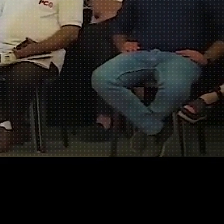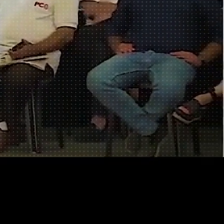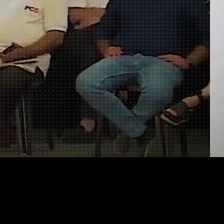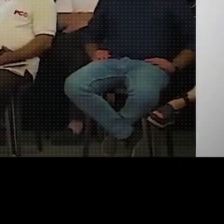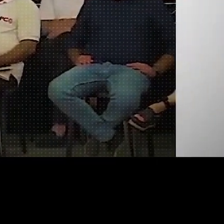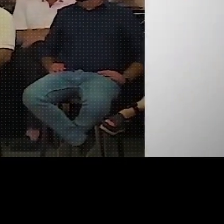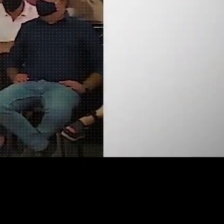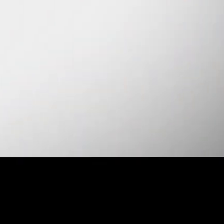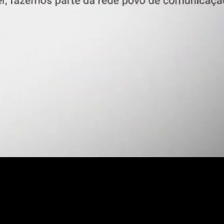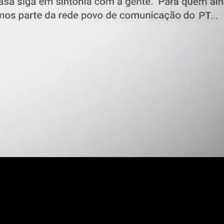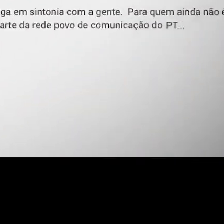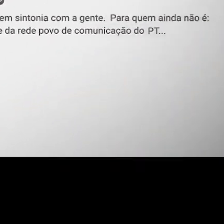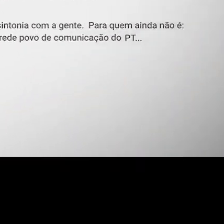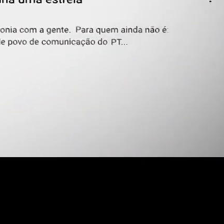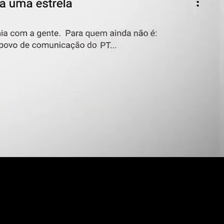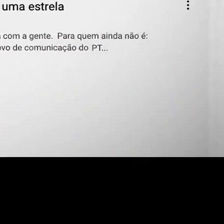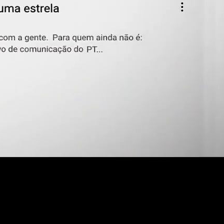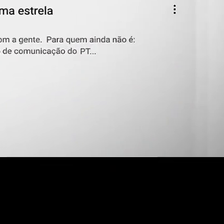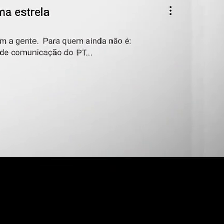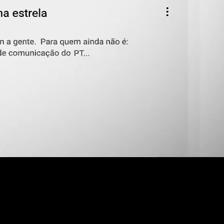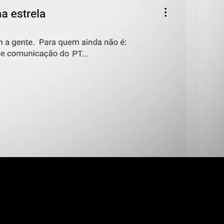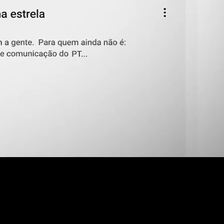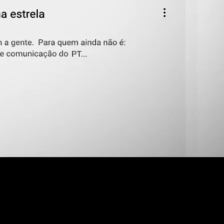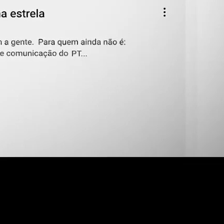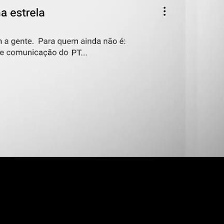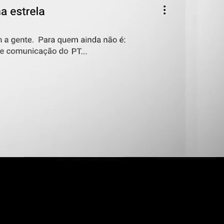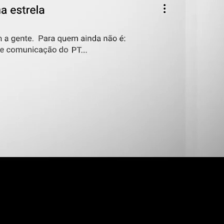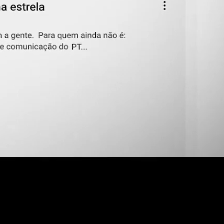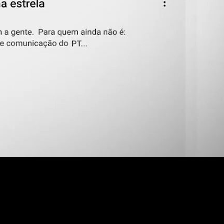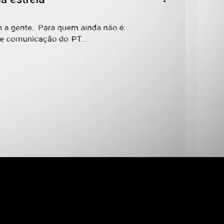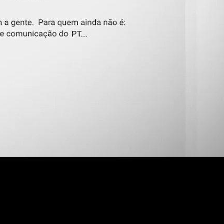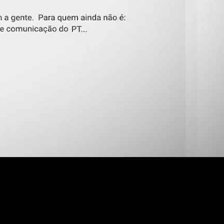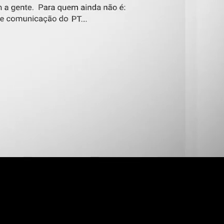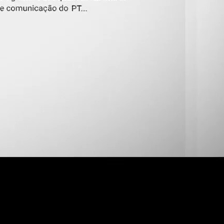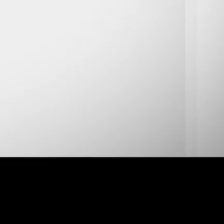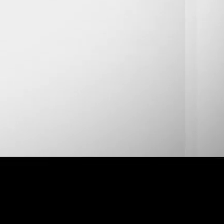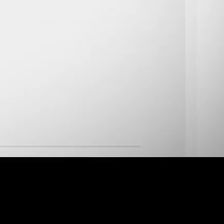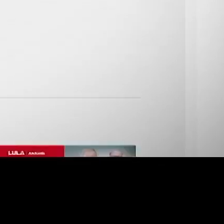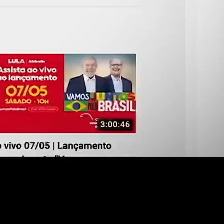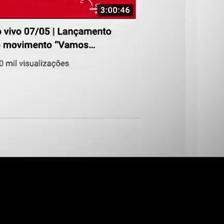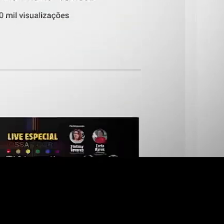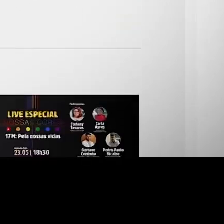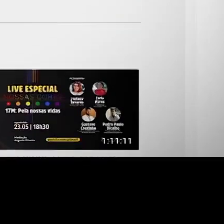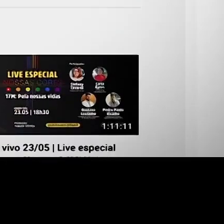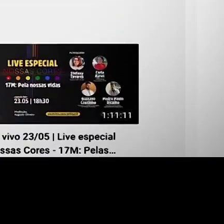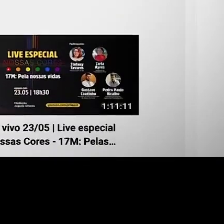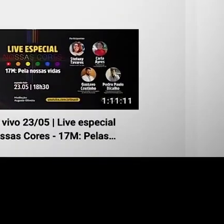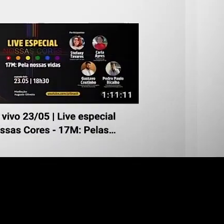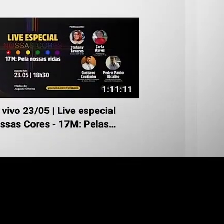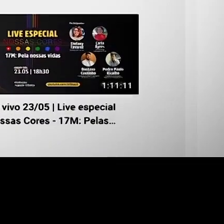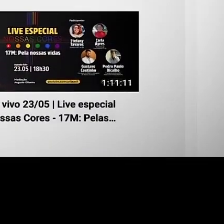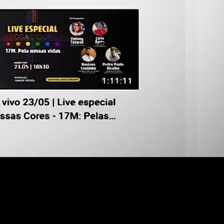a situação, a gente sempre toma partido da verdade.